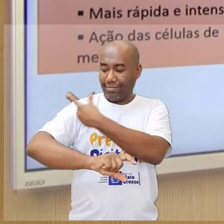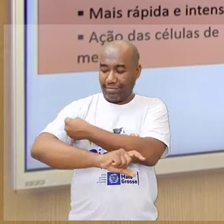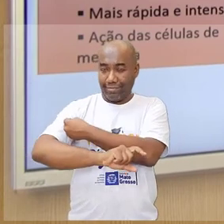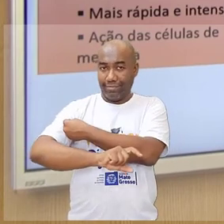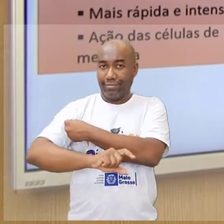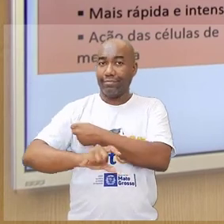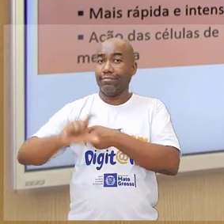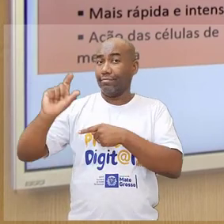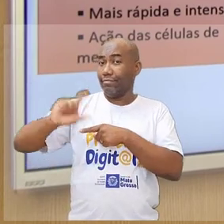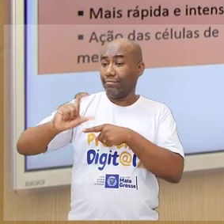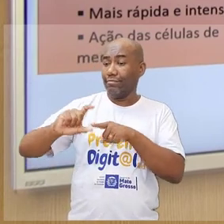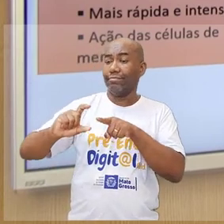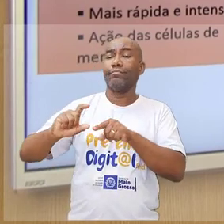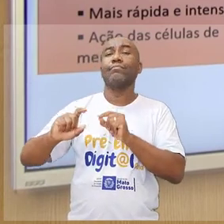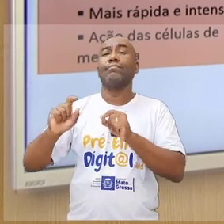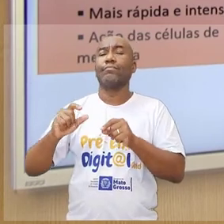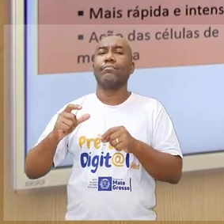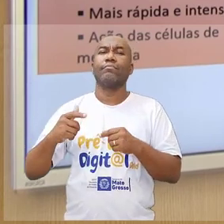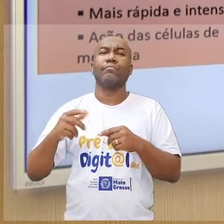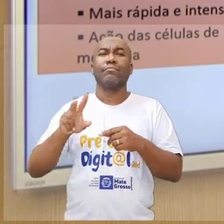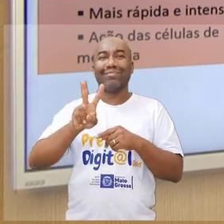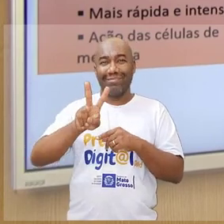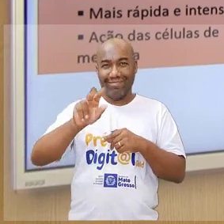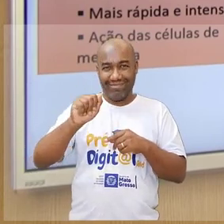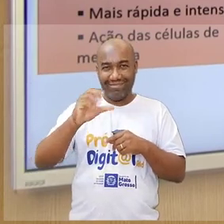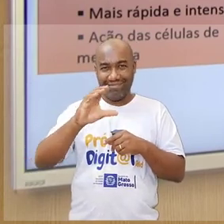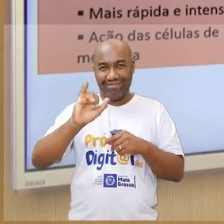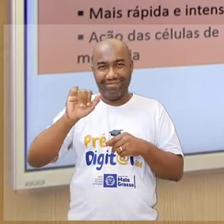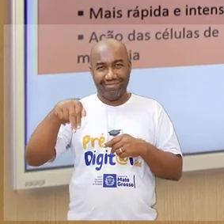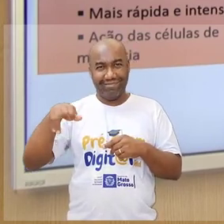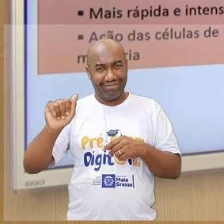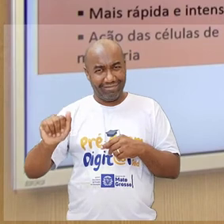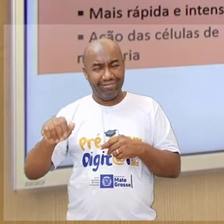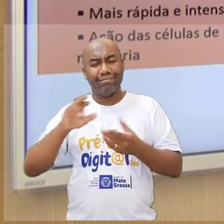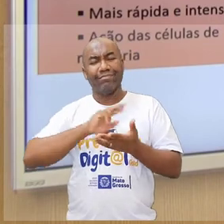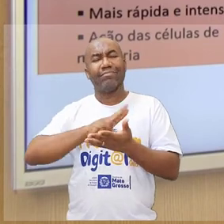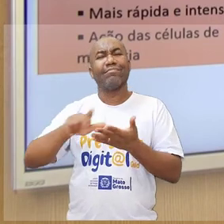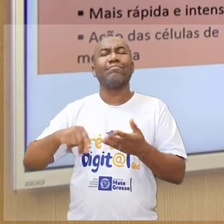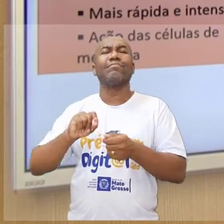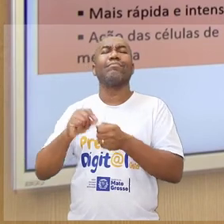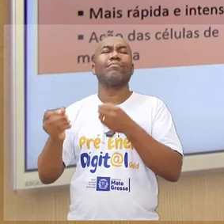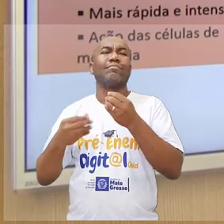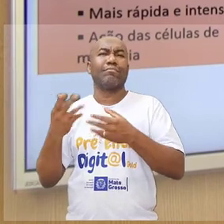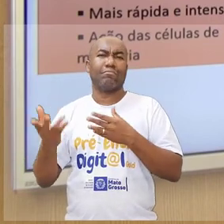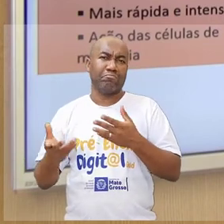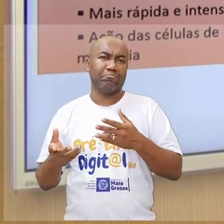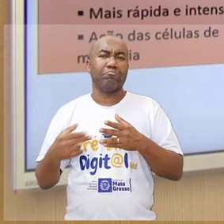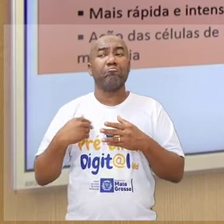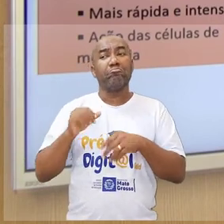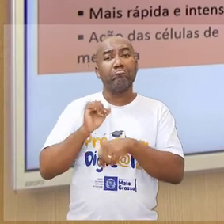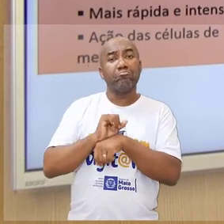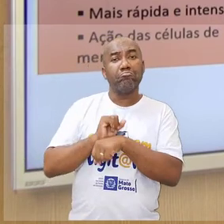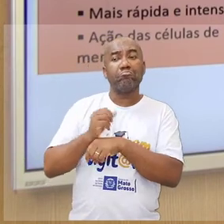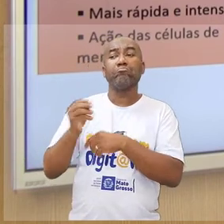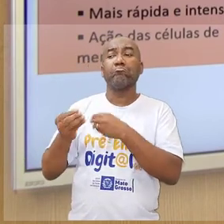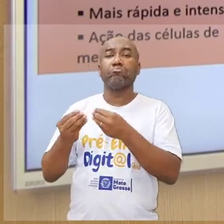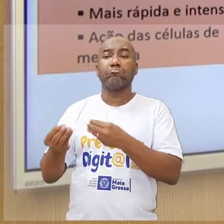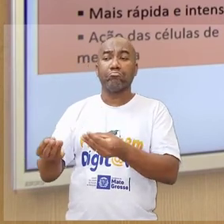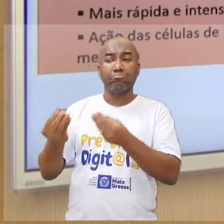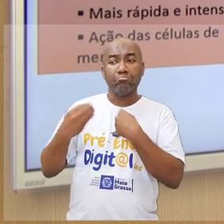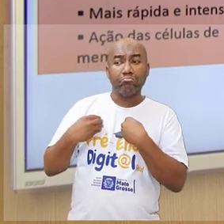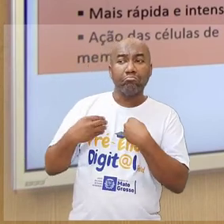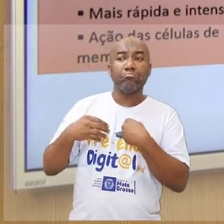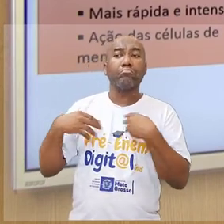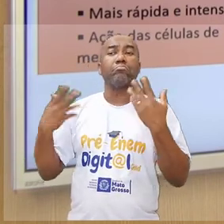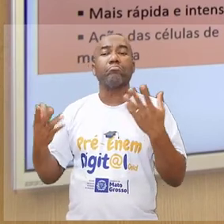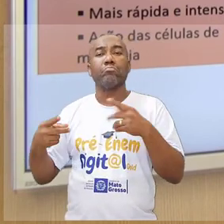vacina, nós temos o que a gente chama de resposta primária e resposta secundária. Você já lembra